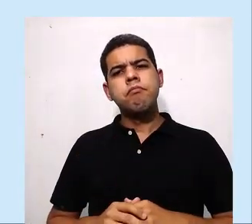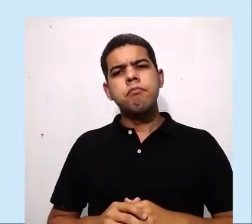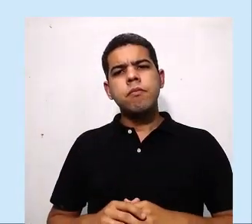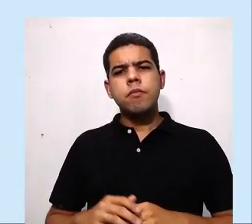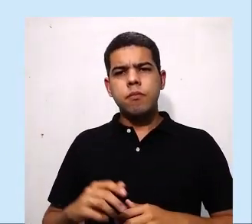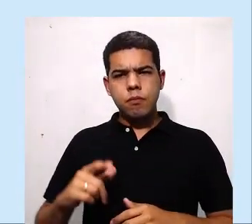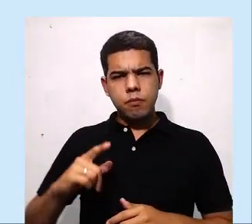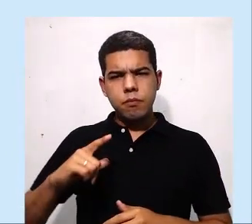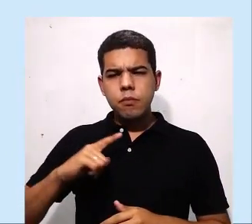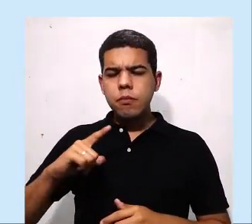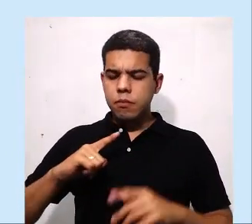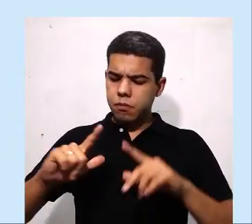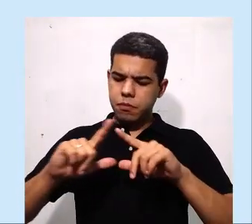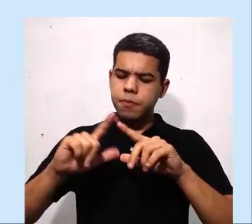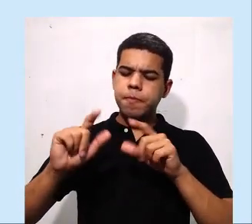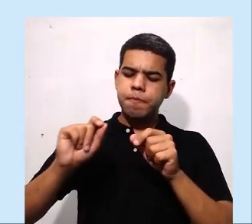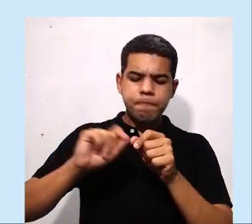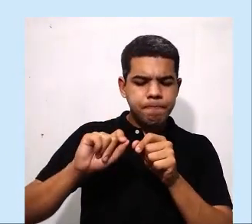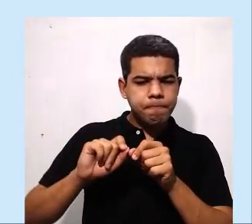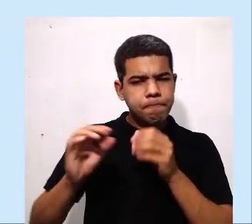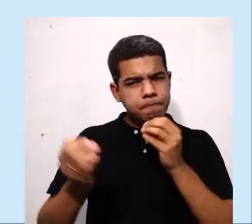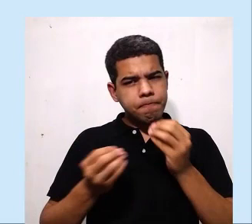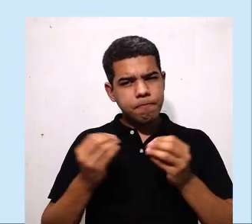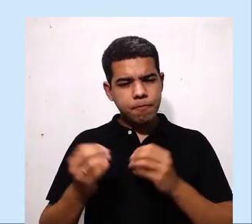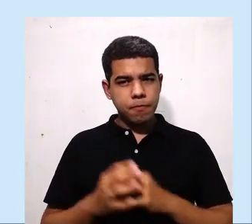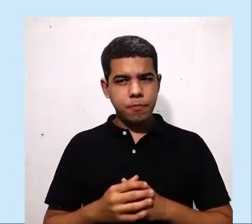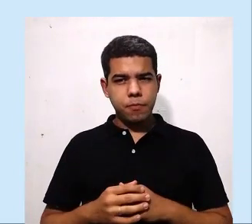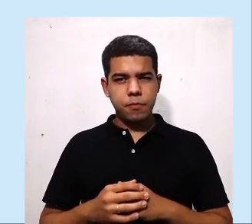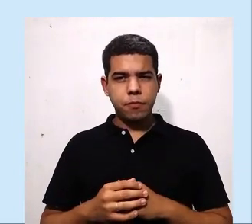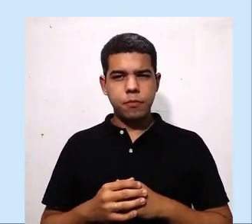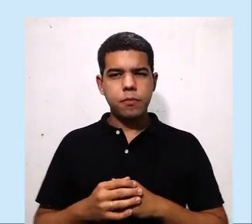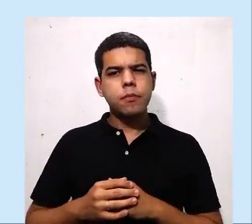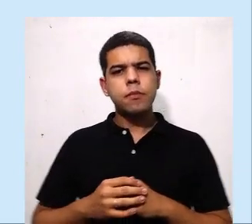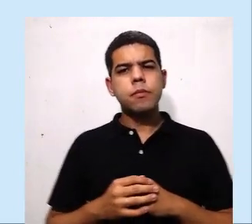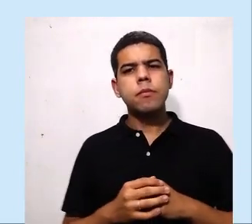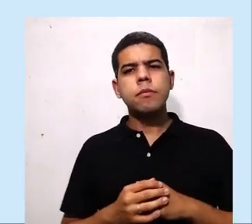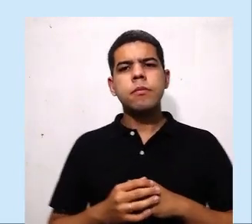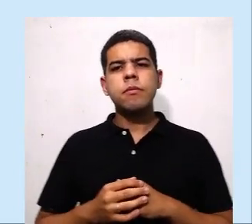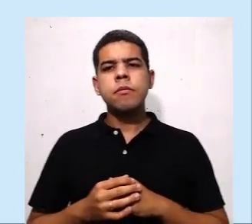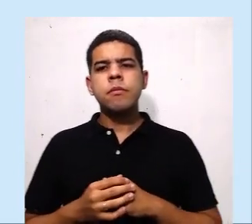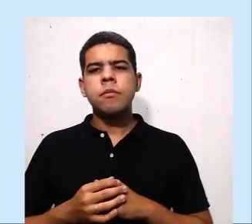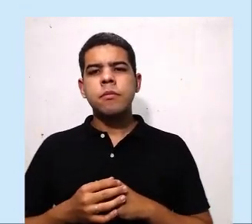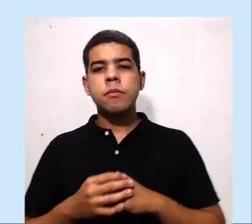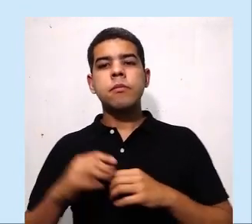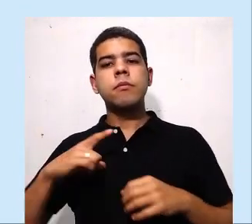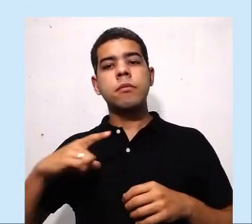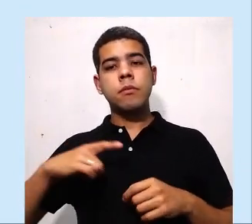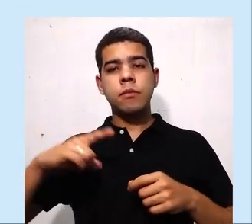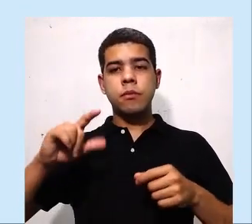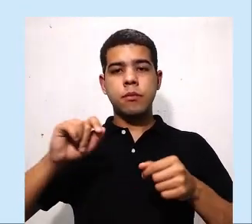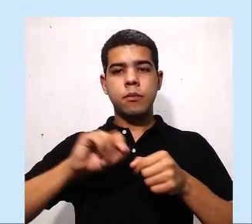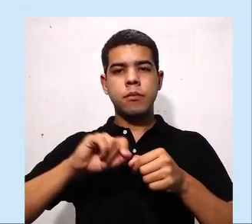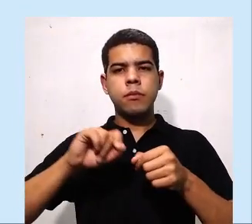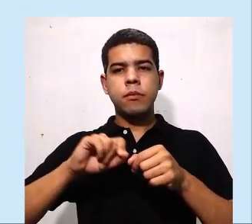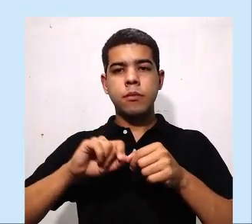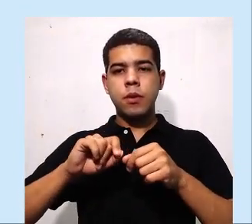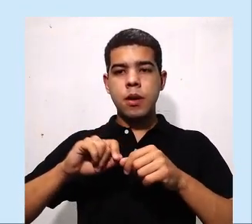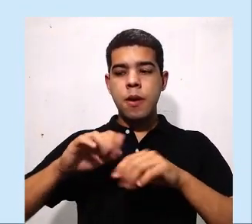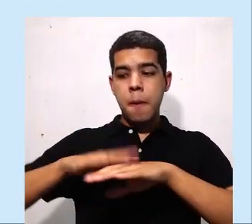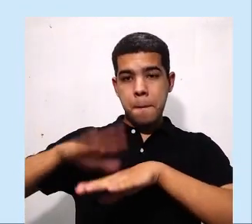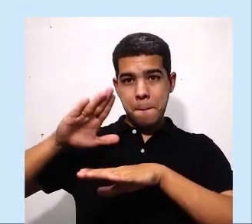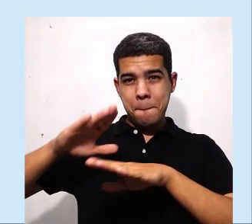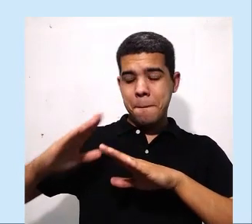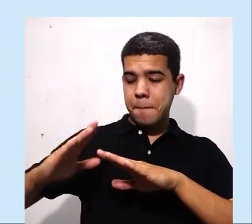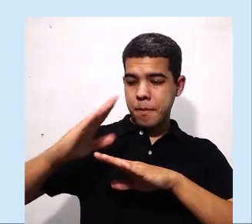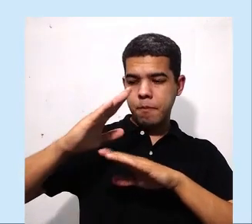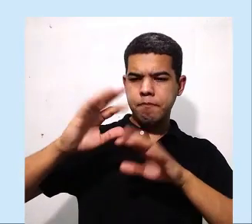botar embaixo. Tá, botei o 4 embaixo. E vou pegar um compasso e vou medir 2, que é um dos lados. Então, eu pego a